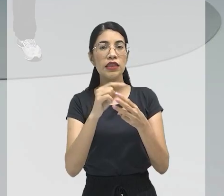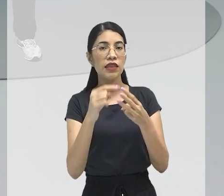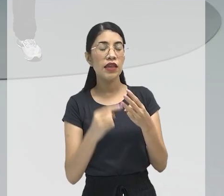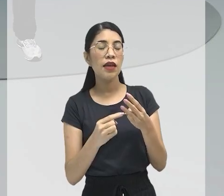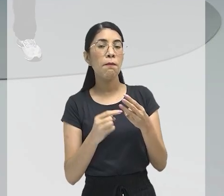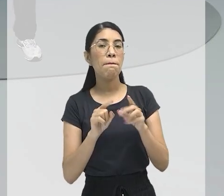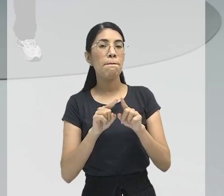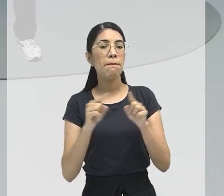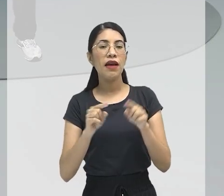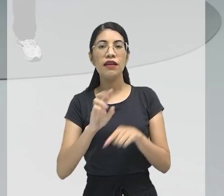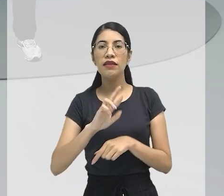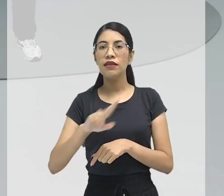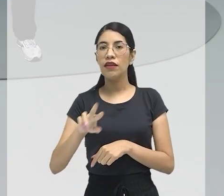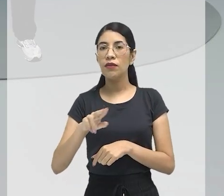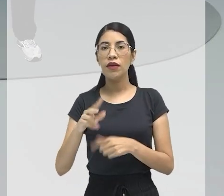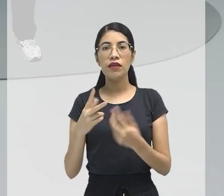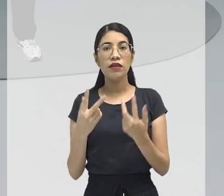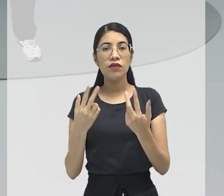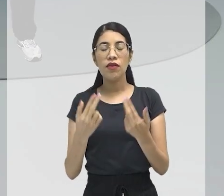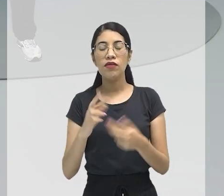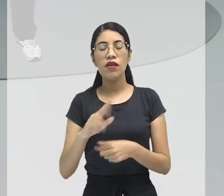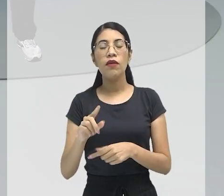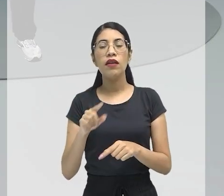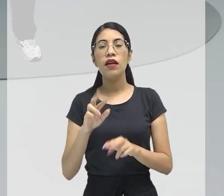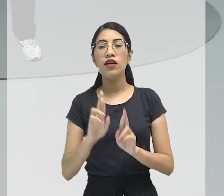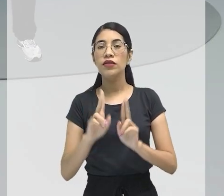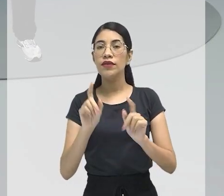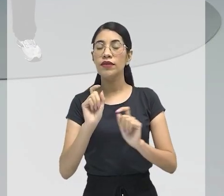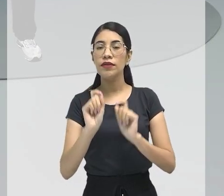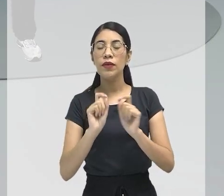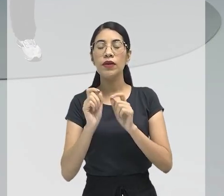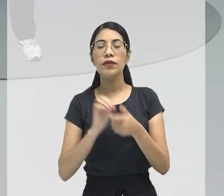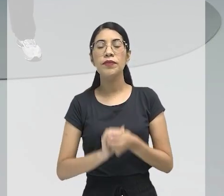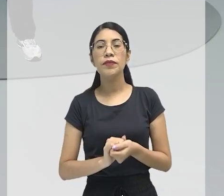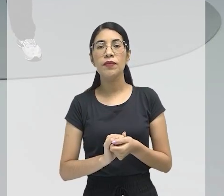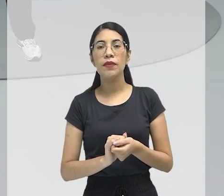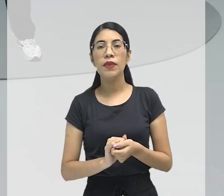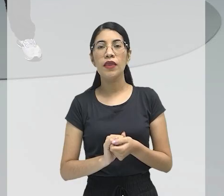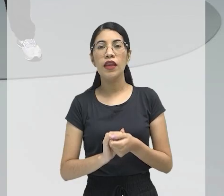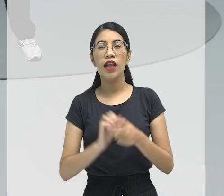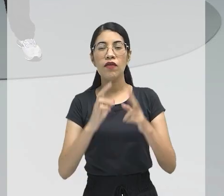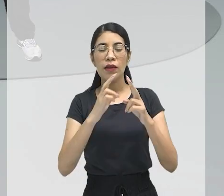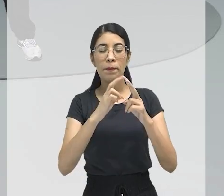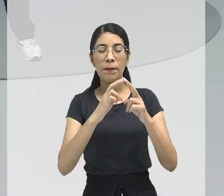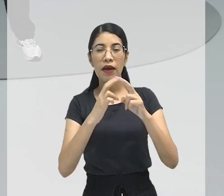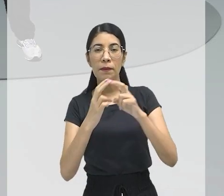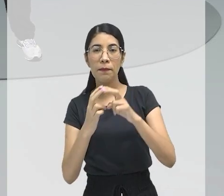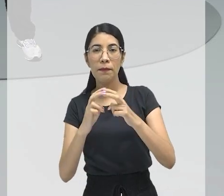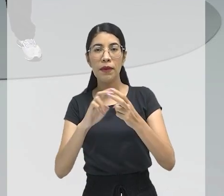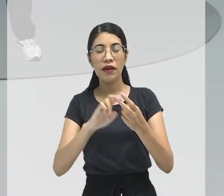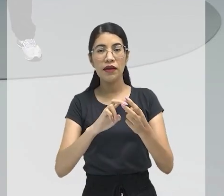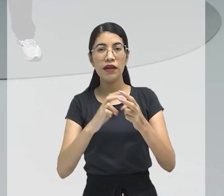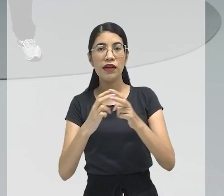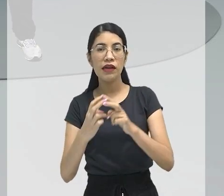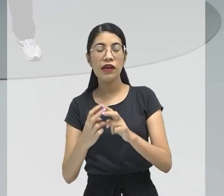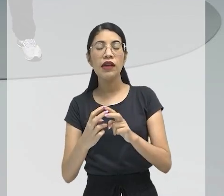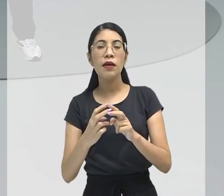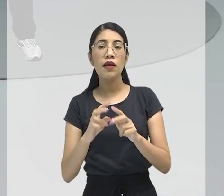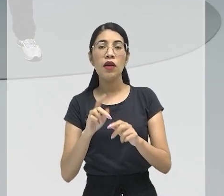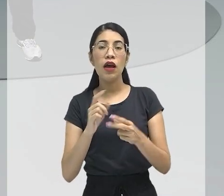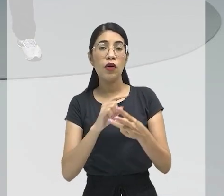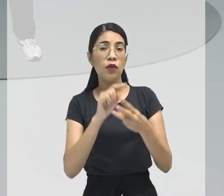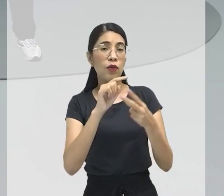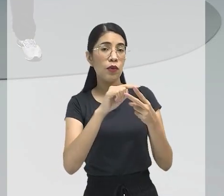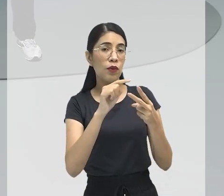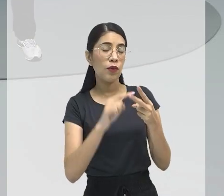é. Você pode ver, ó, essa já tem uma pequena diferença. Eles começam ali, ó, cabeça com cabeça, segurando os braços. Já as